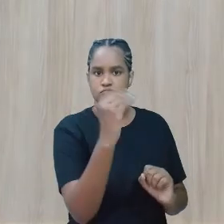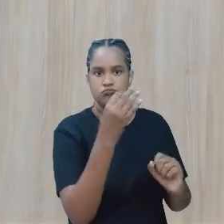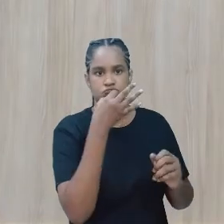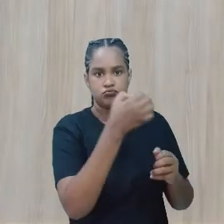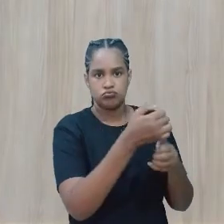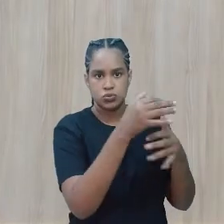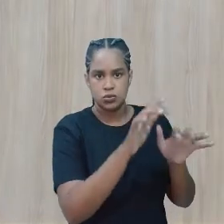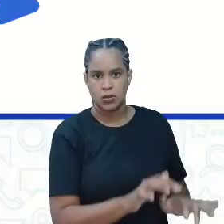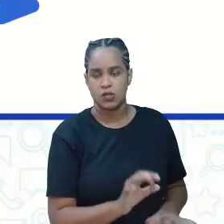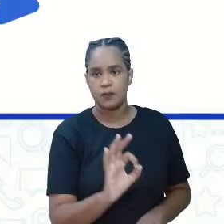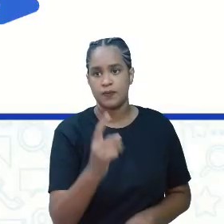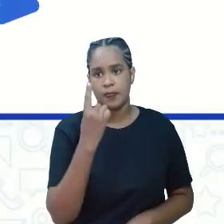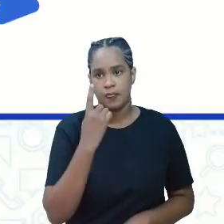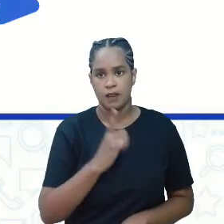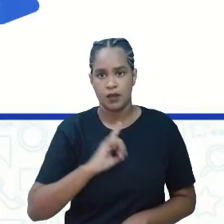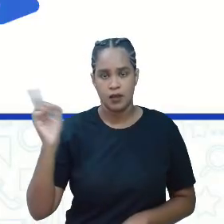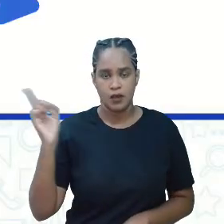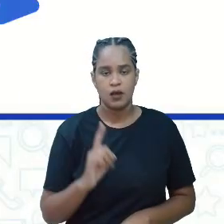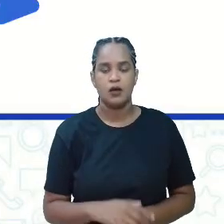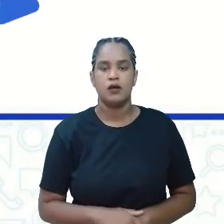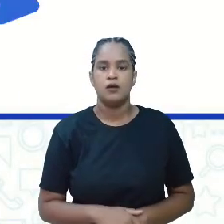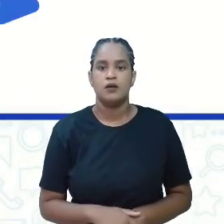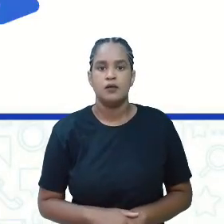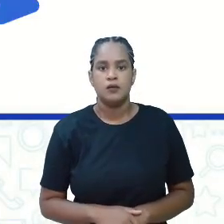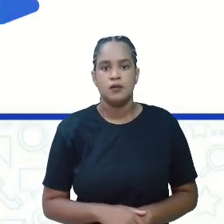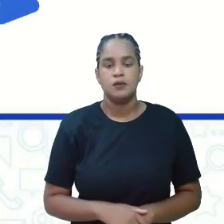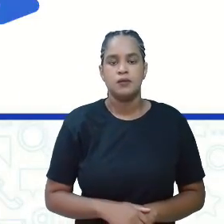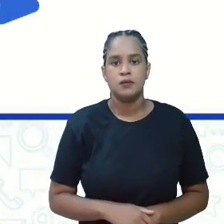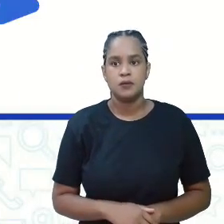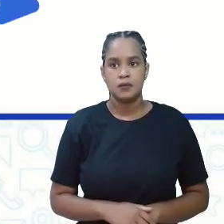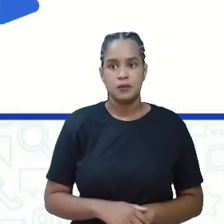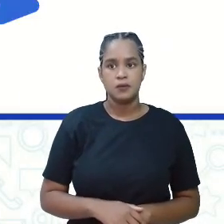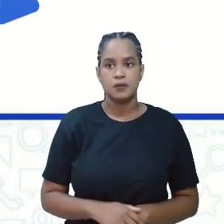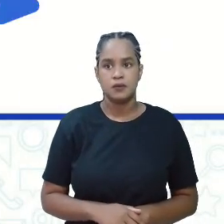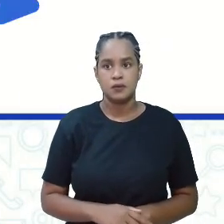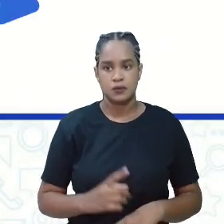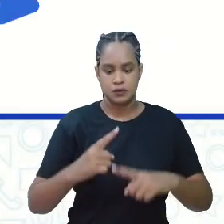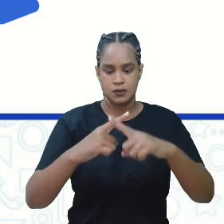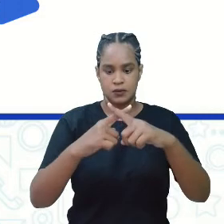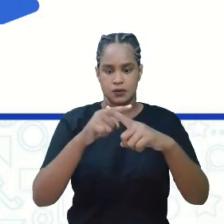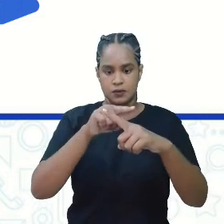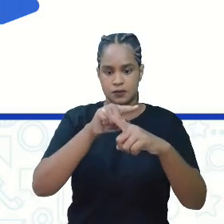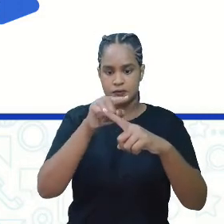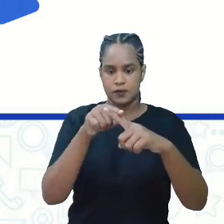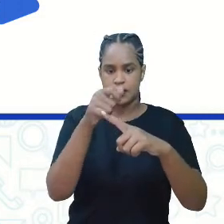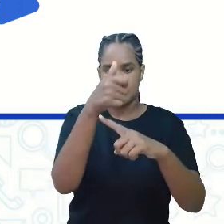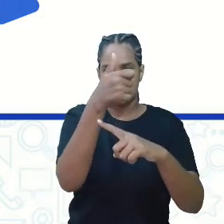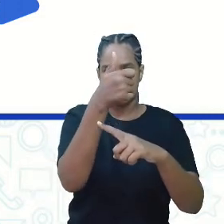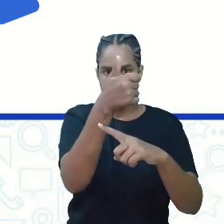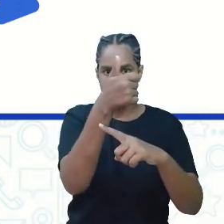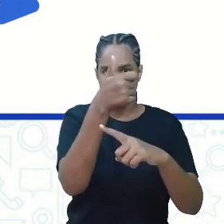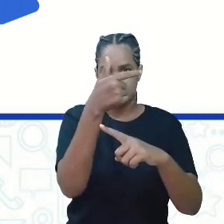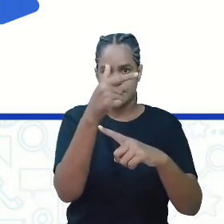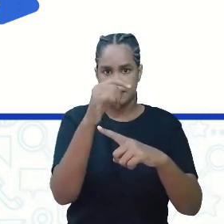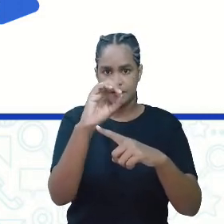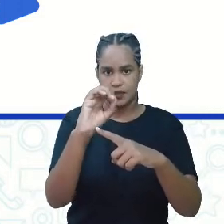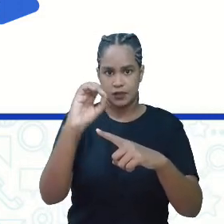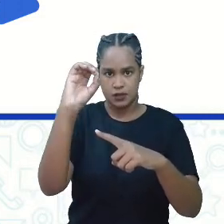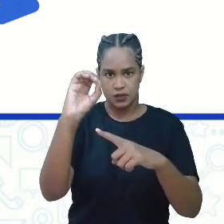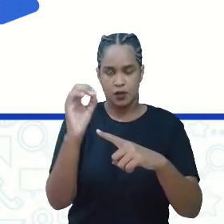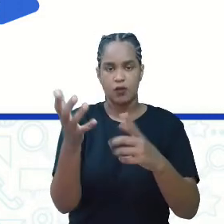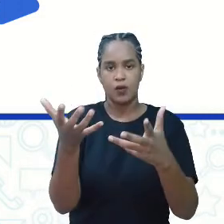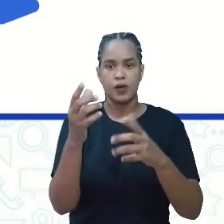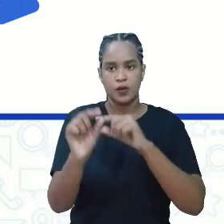veja só, eu tenho um ângulo aqui, marcado de roxinho, esse ângulo ele mede 120 graus. E eu quero saber